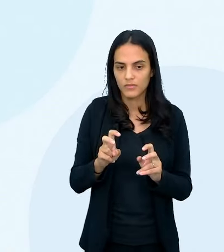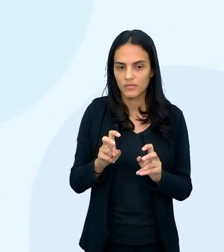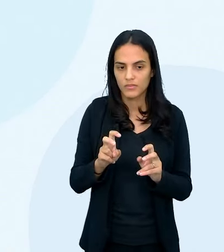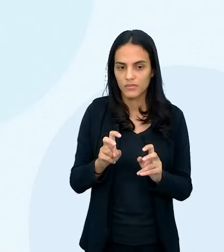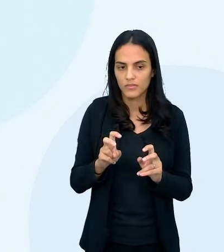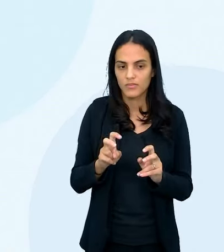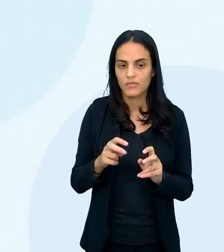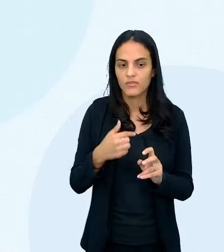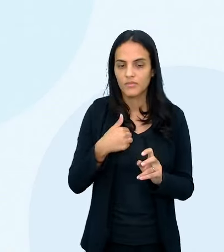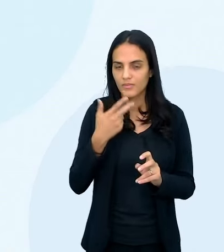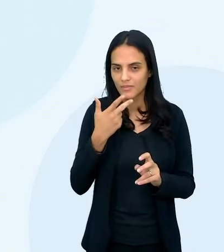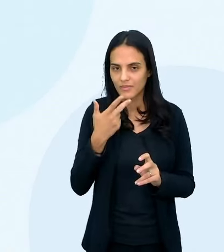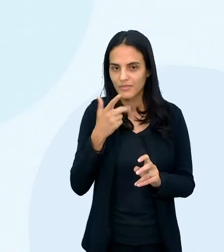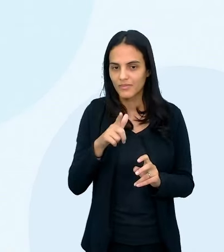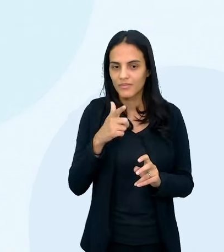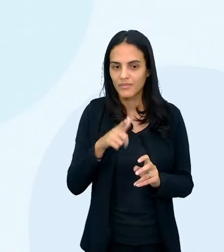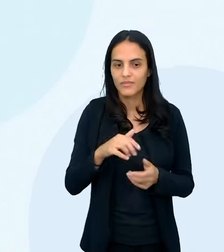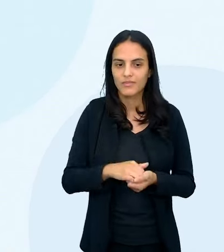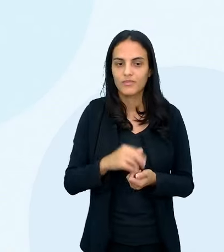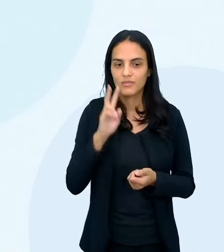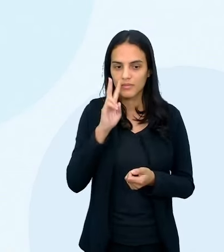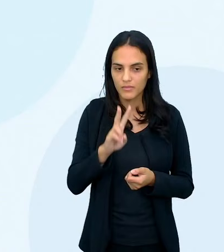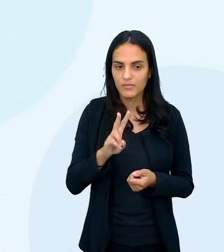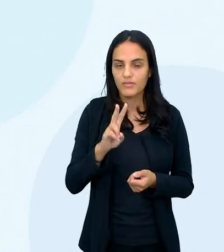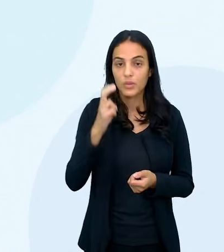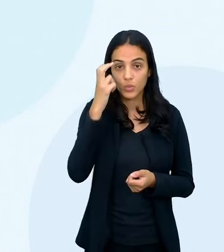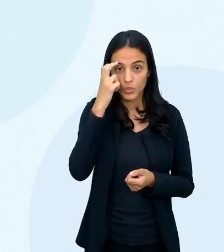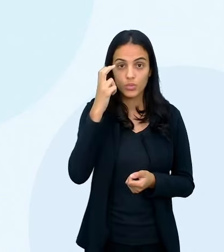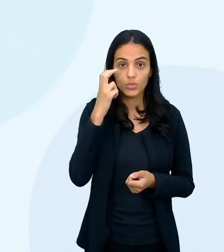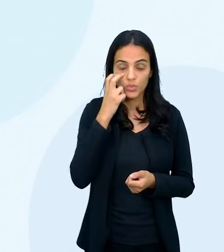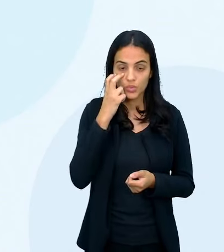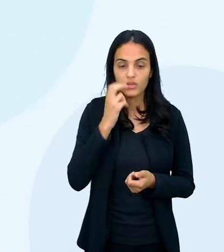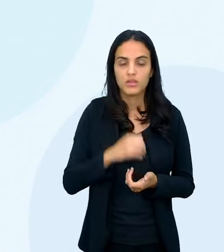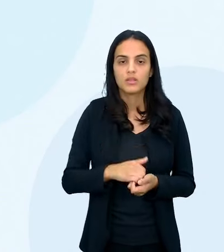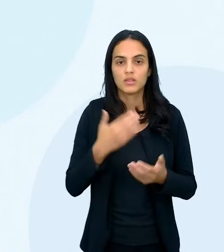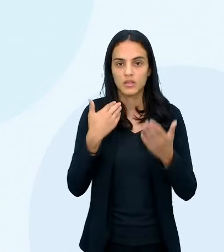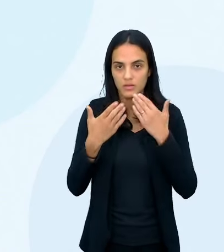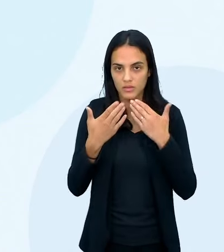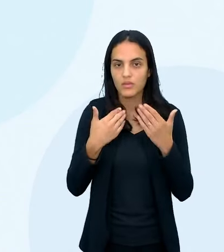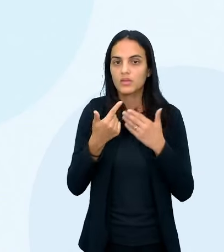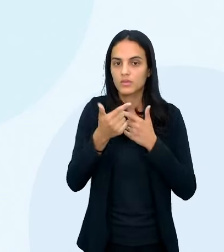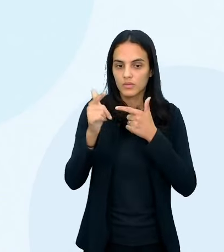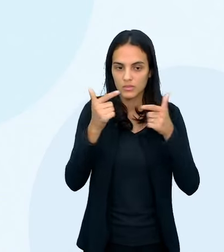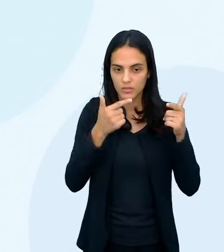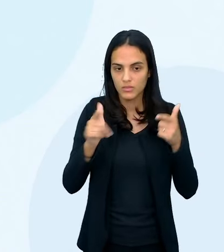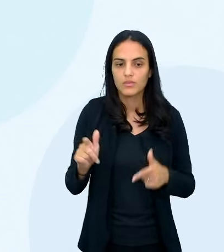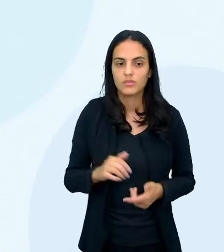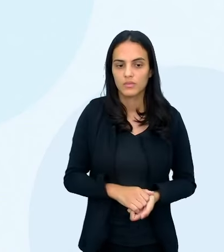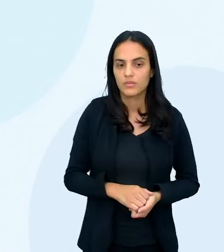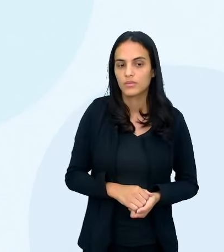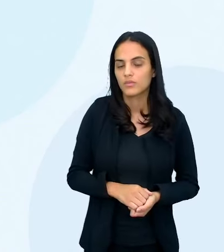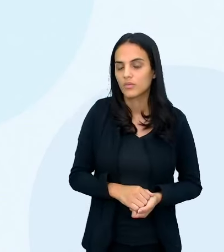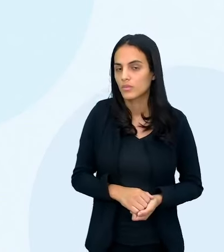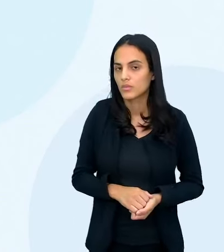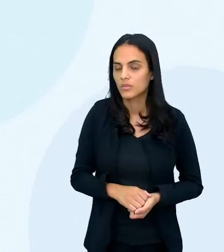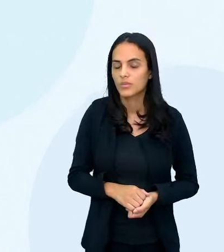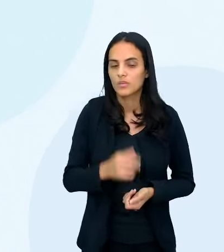Desculpa, gente, eu gaguejei aqui. Olhem esse tema cultura e conversem com os outros componentes. Olhem o que o